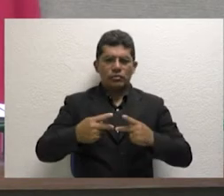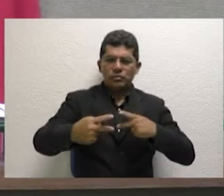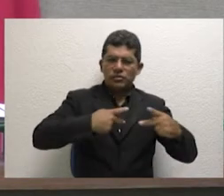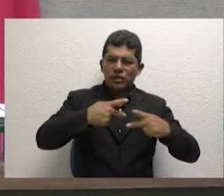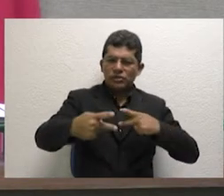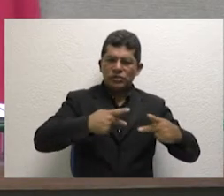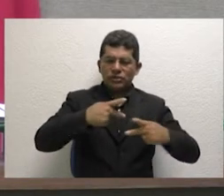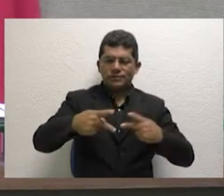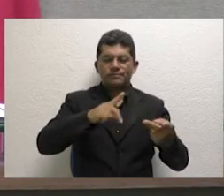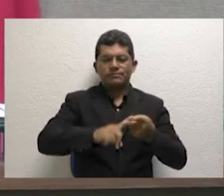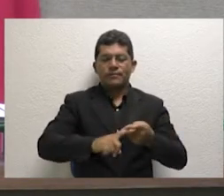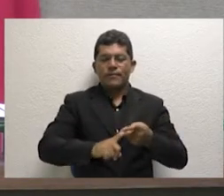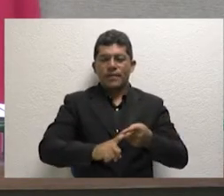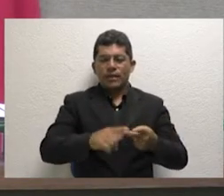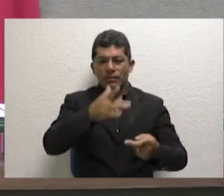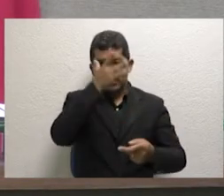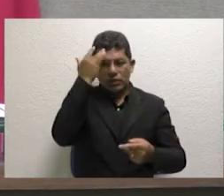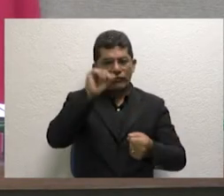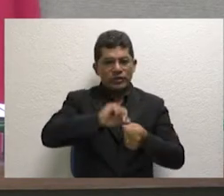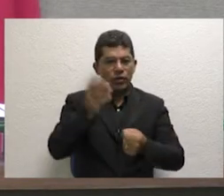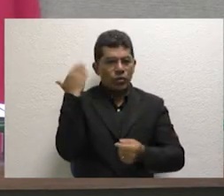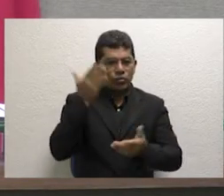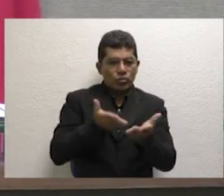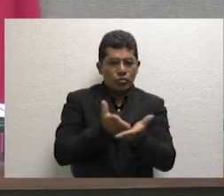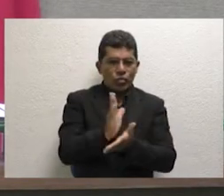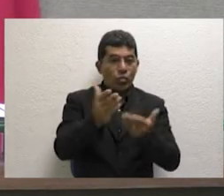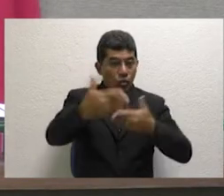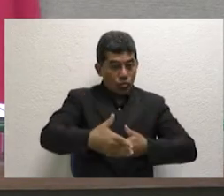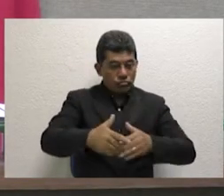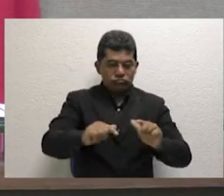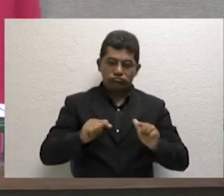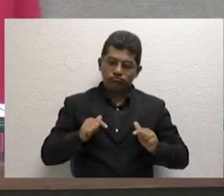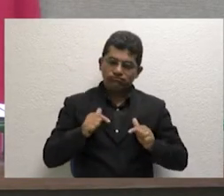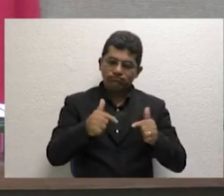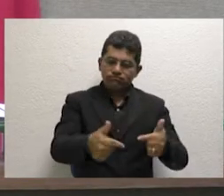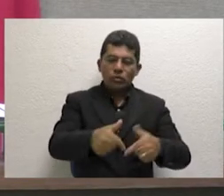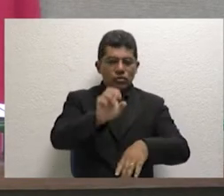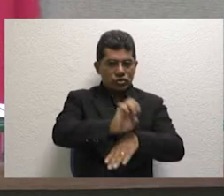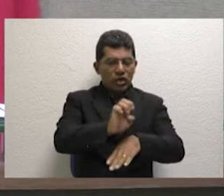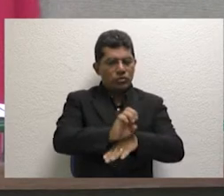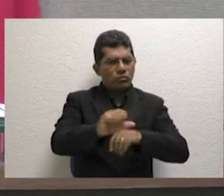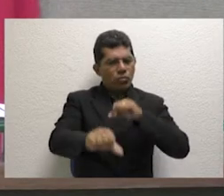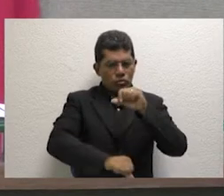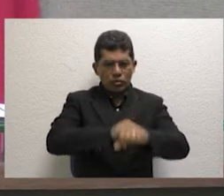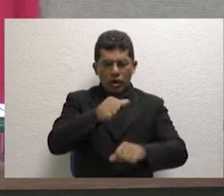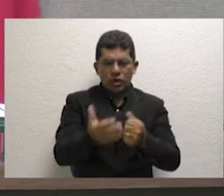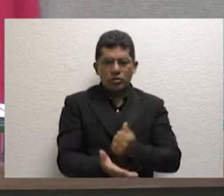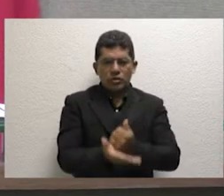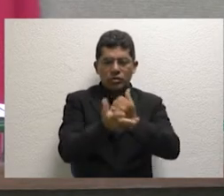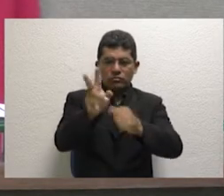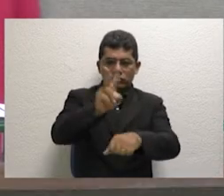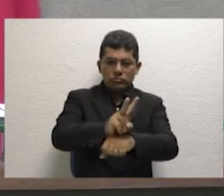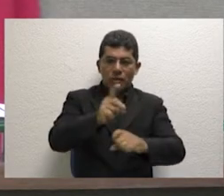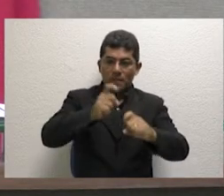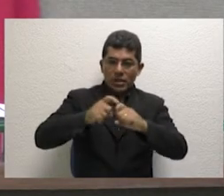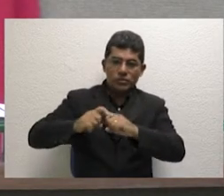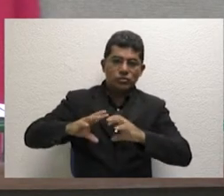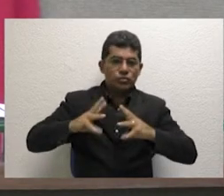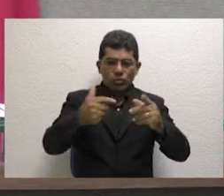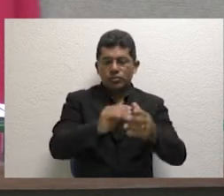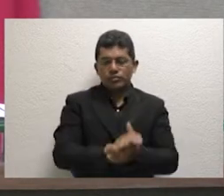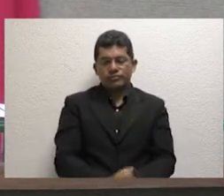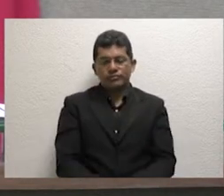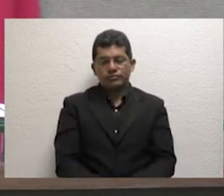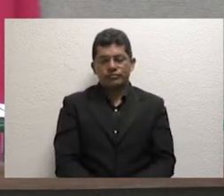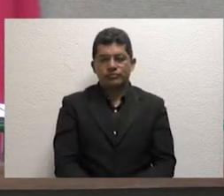remanescentes do concurso realizado avança no sentido de melhorar a qualidade de atendimento médico na rede hospitalar